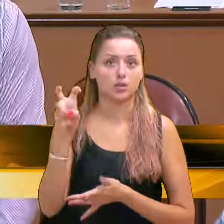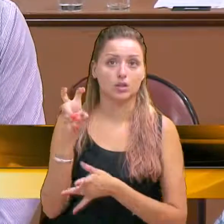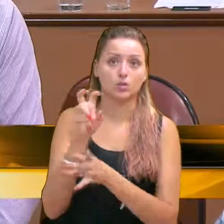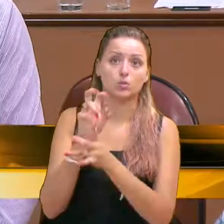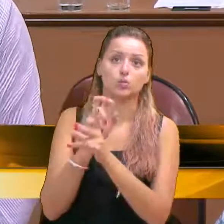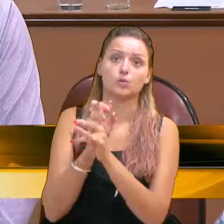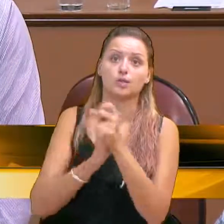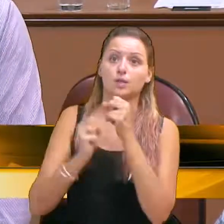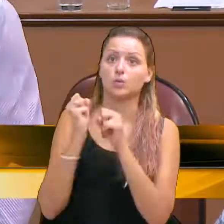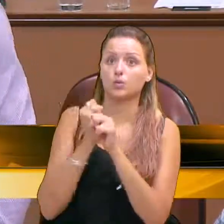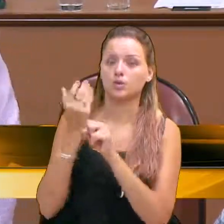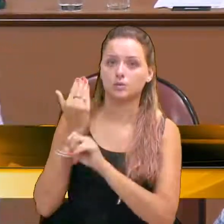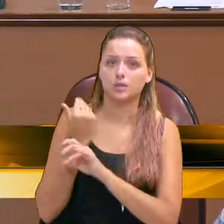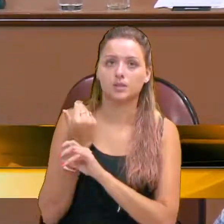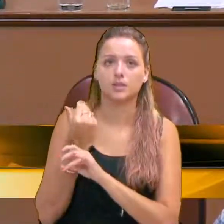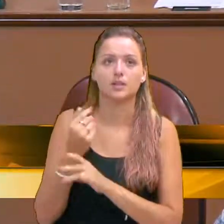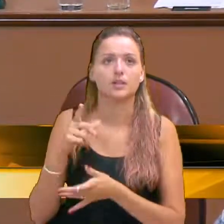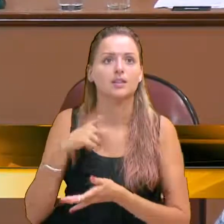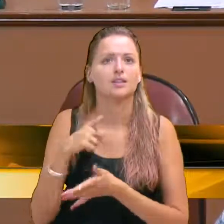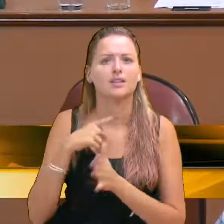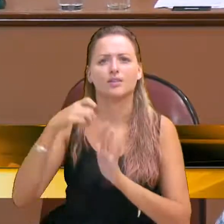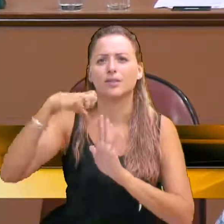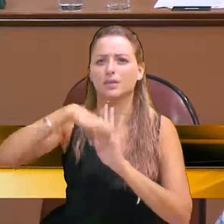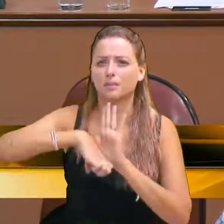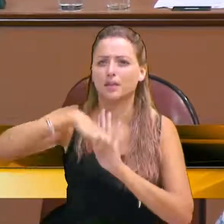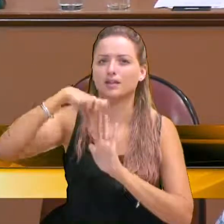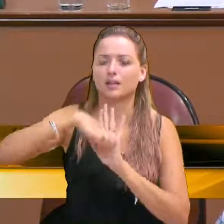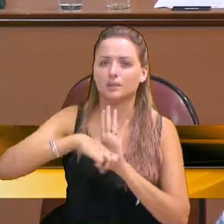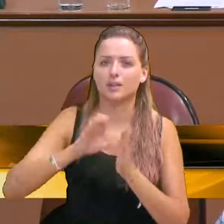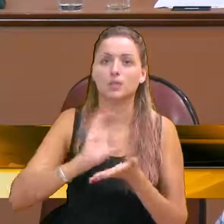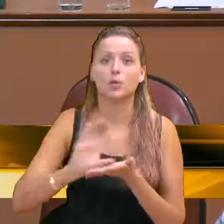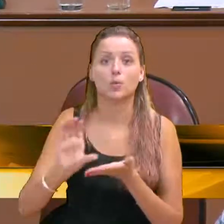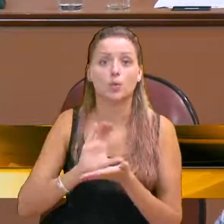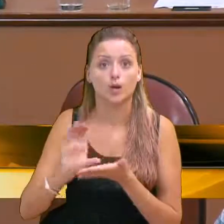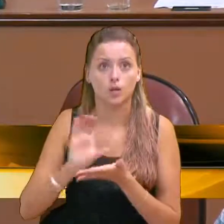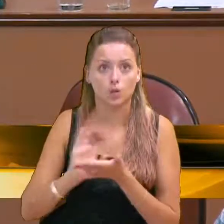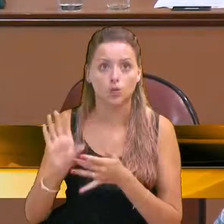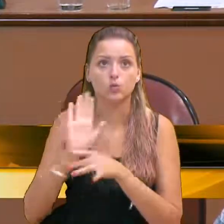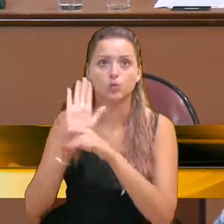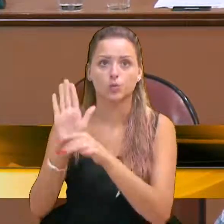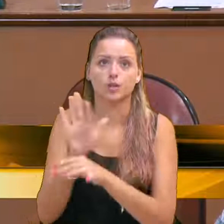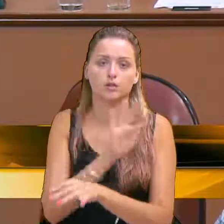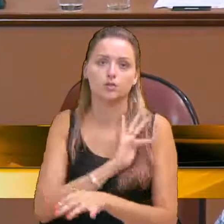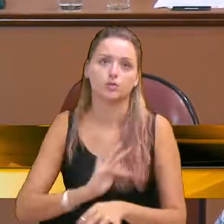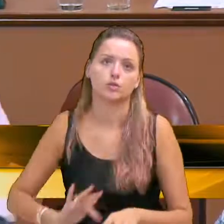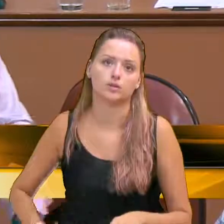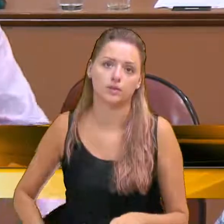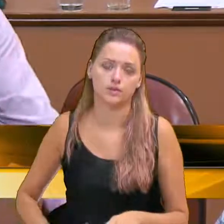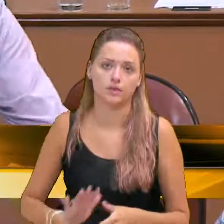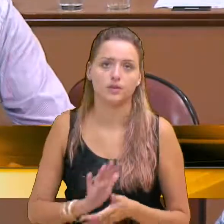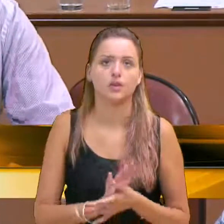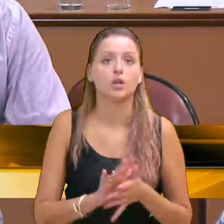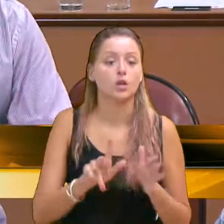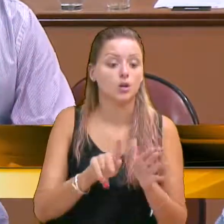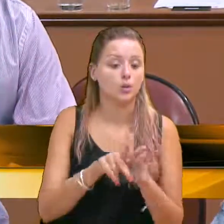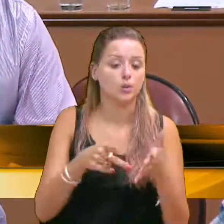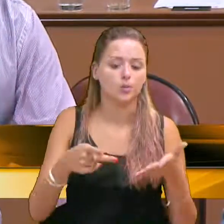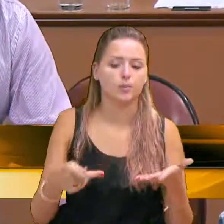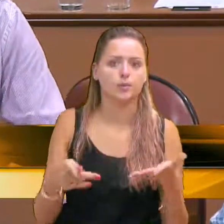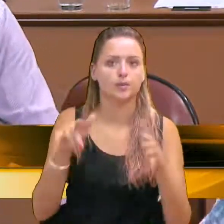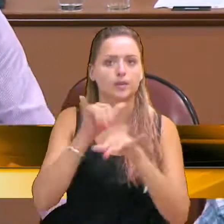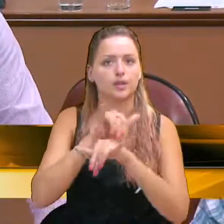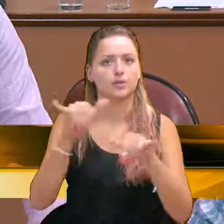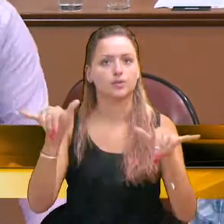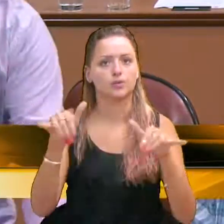por ele, veio tanta emenda como veio e vem para Farroupilha. O Jornal Pioneiro está